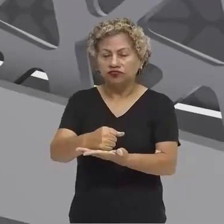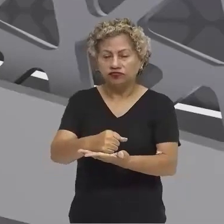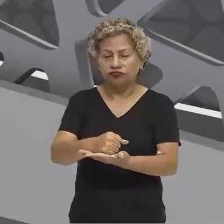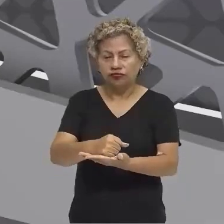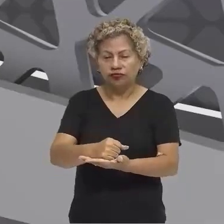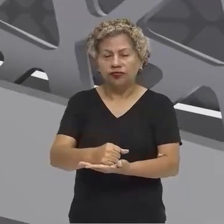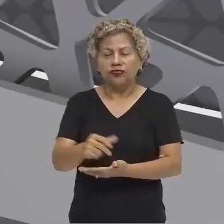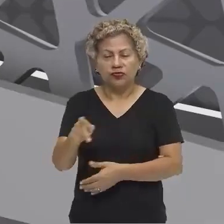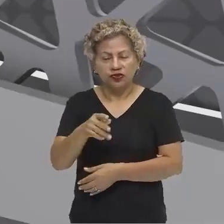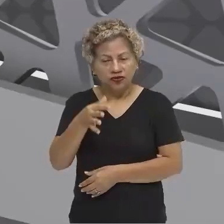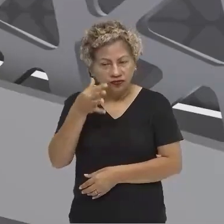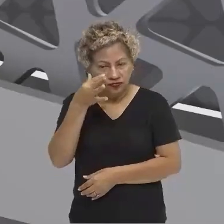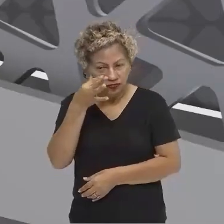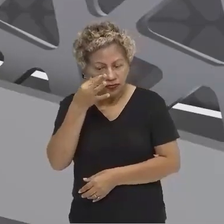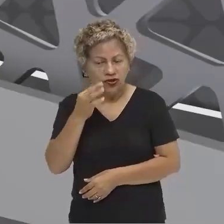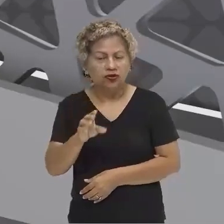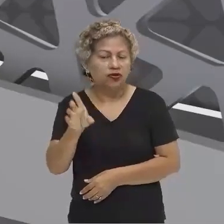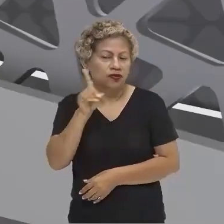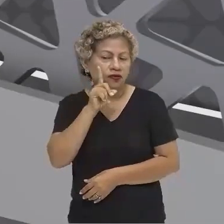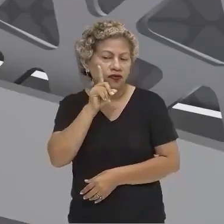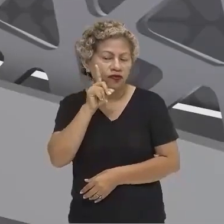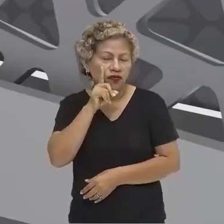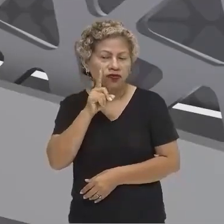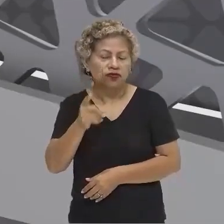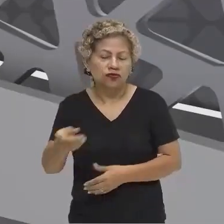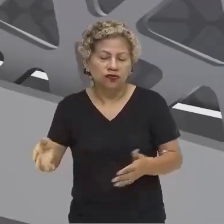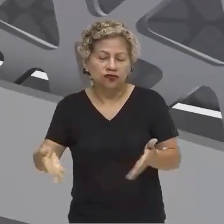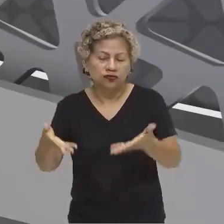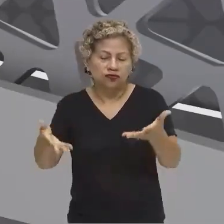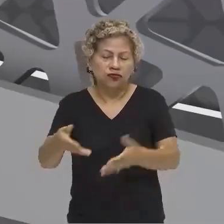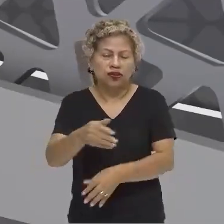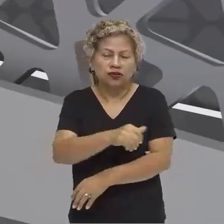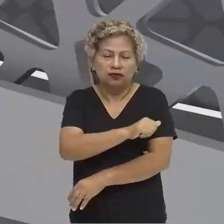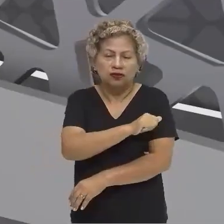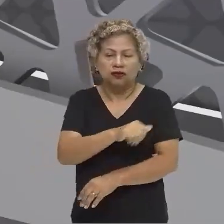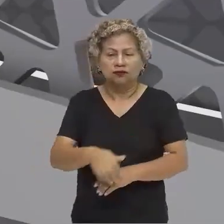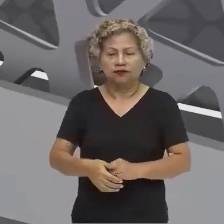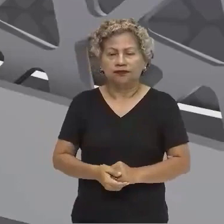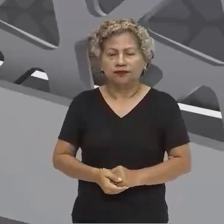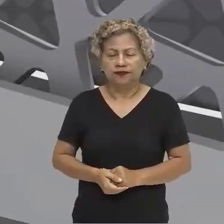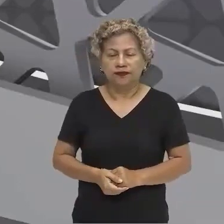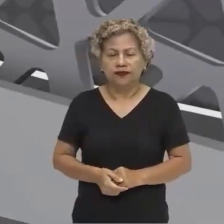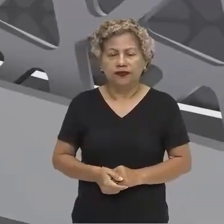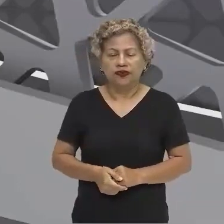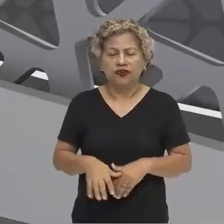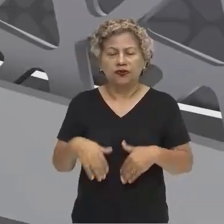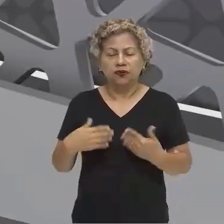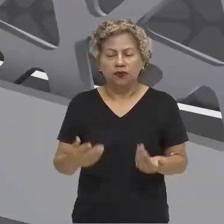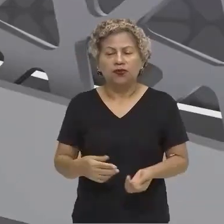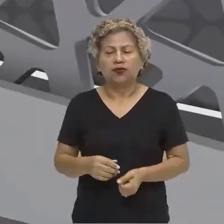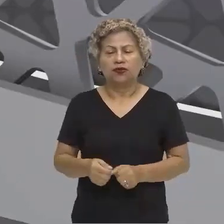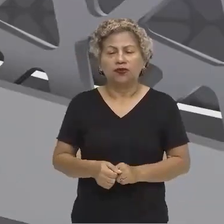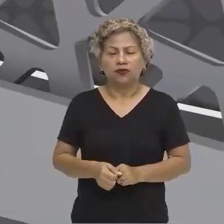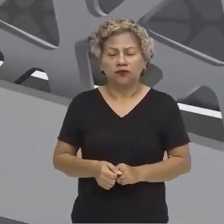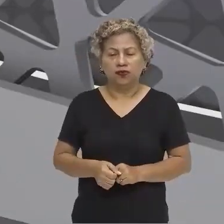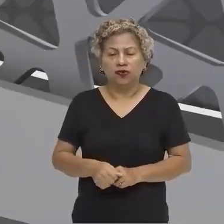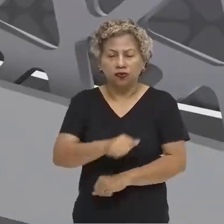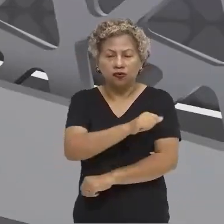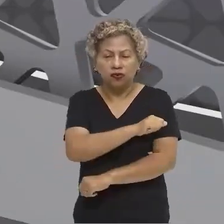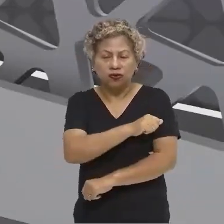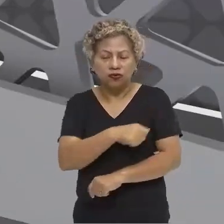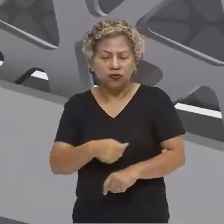aula com vocês, tá? Então, tudo isso, quando eu percebo o que está me atrapalhando, eu posso fazer o quê? Eu